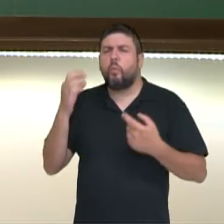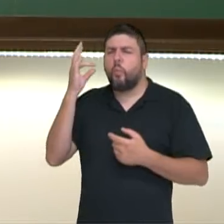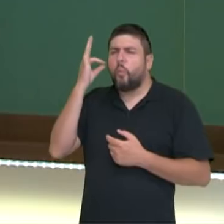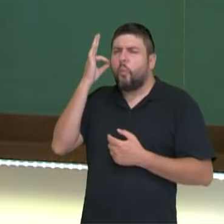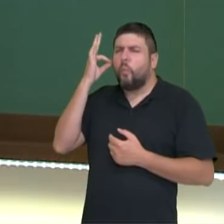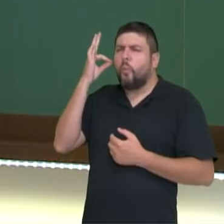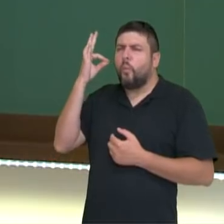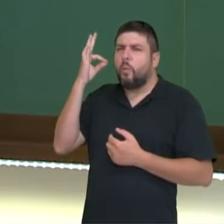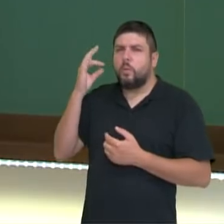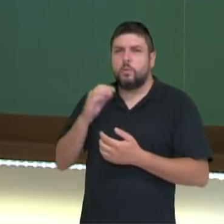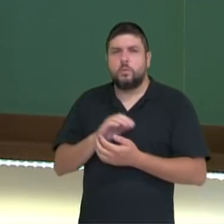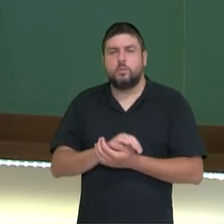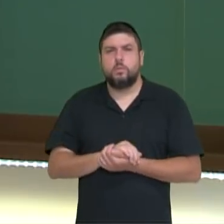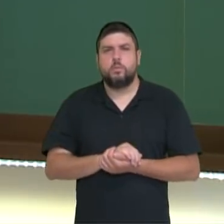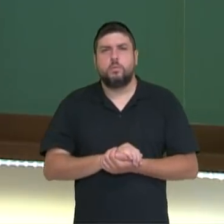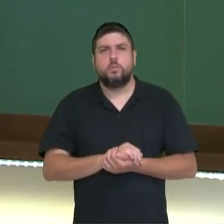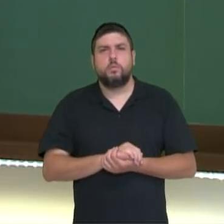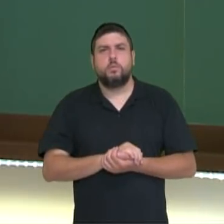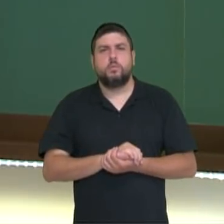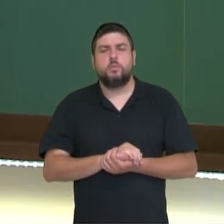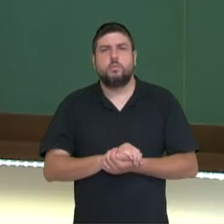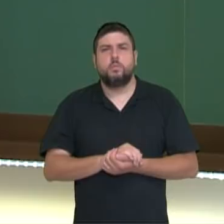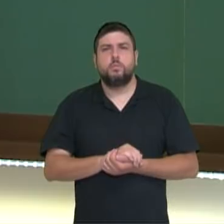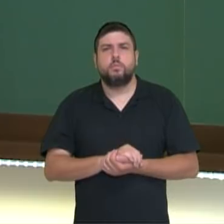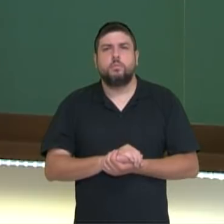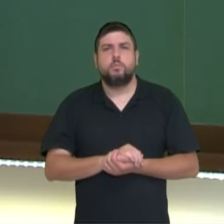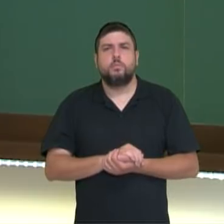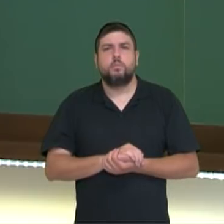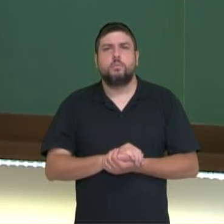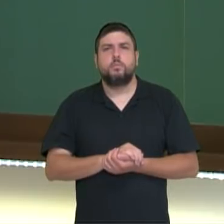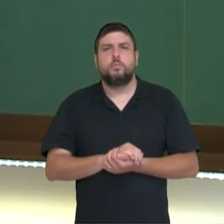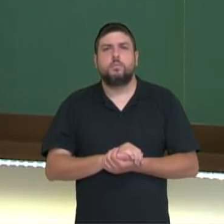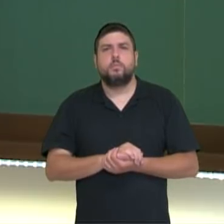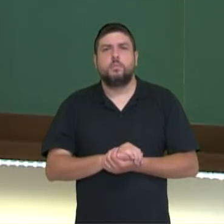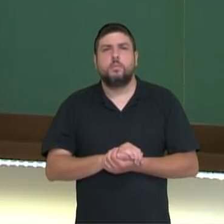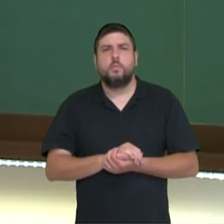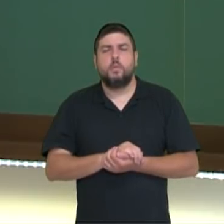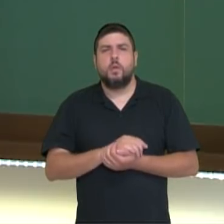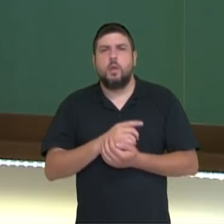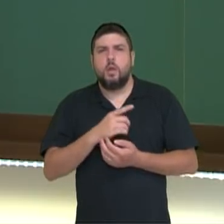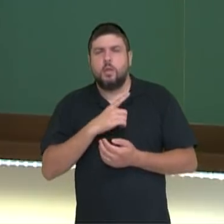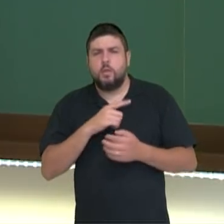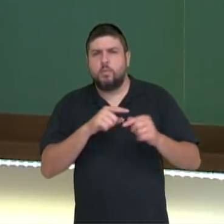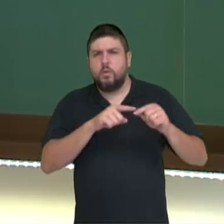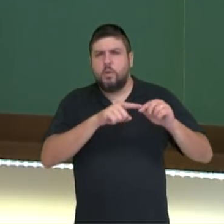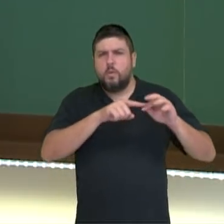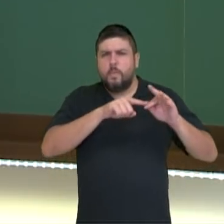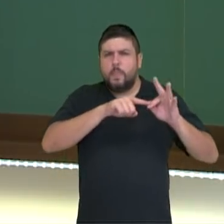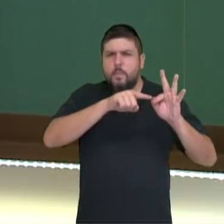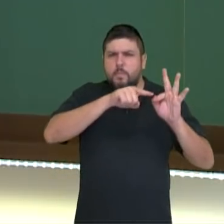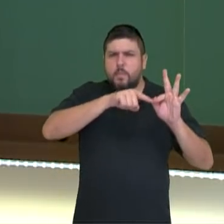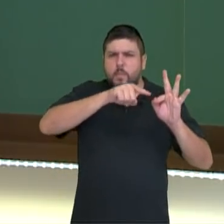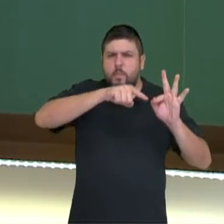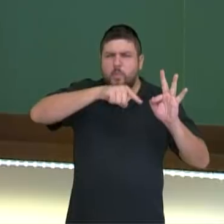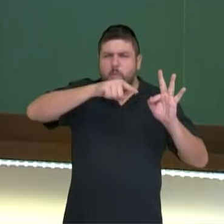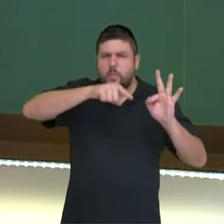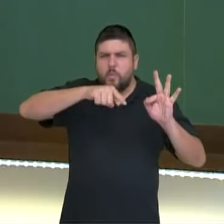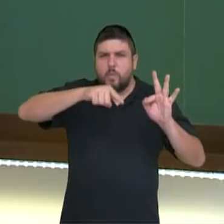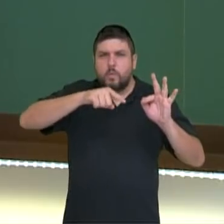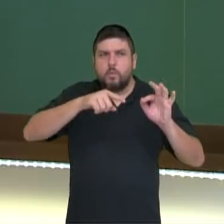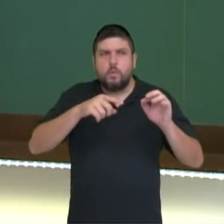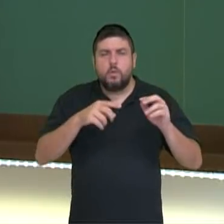Vamos lá. Então, aqui nós temos algumas ondas, né? Observa que aqui no